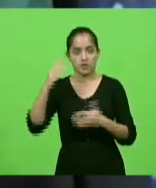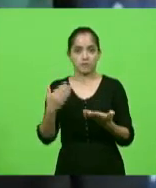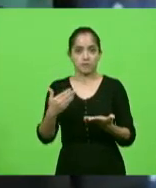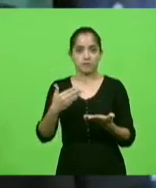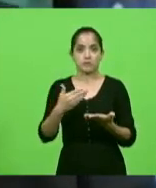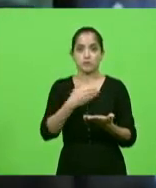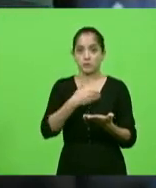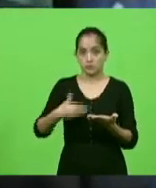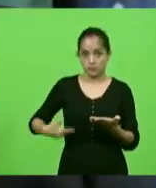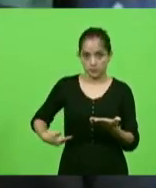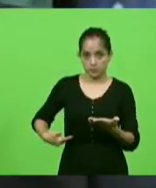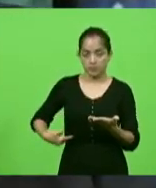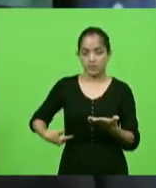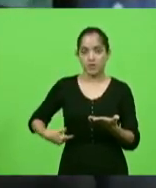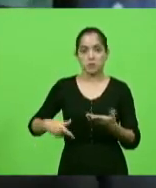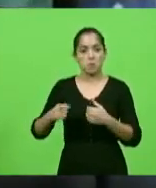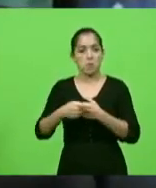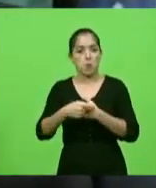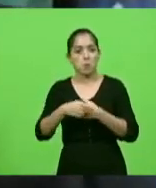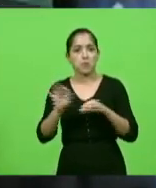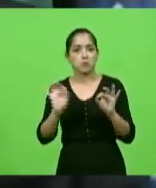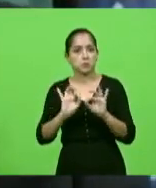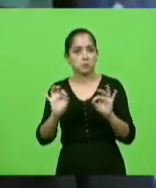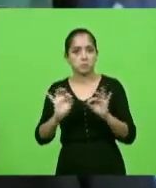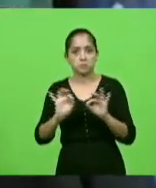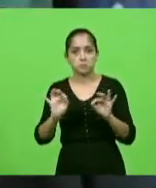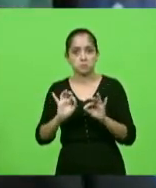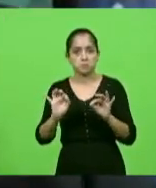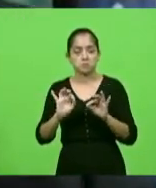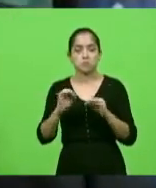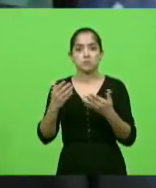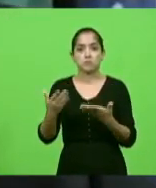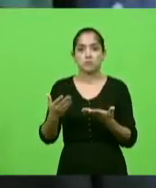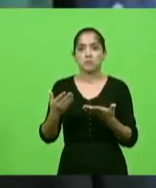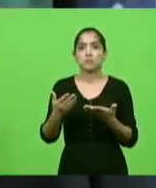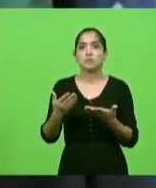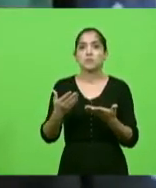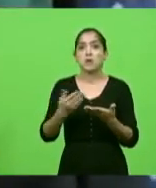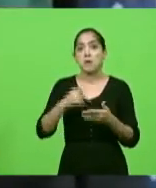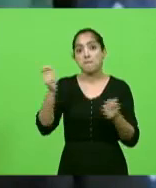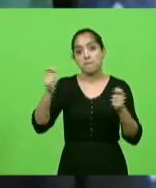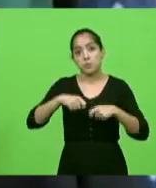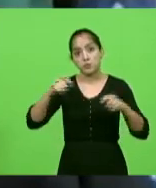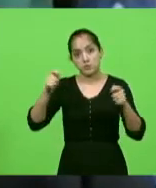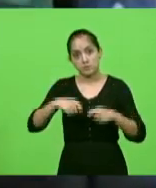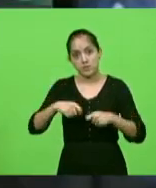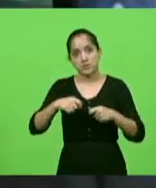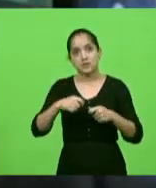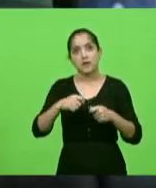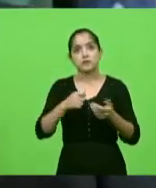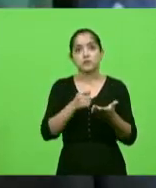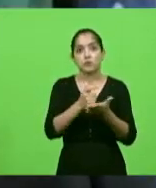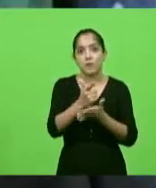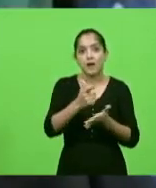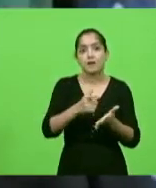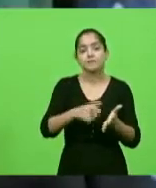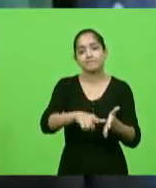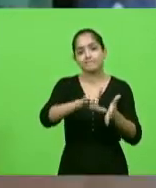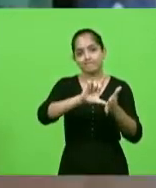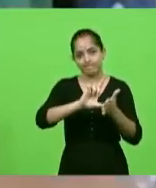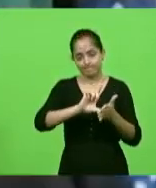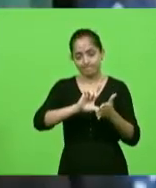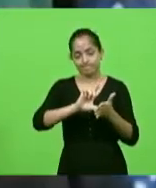questão do final e que em momento algum houve negativa Por parte dos habitantes acerca da possibilidade de aquisição ou o pagamento